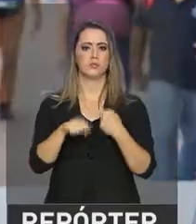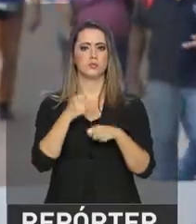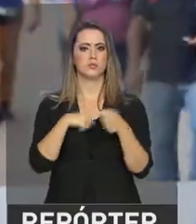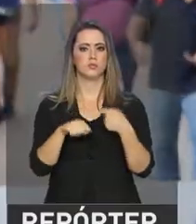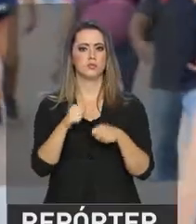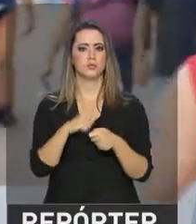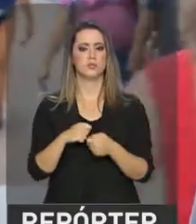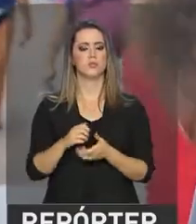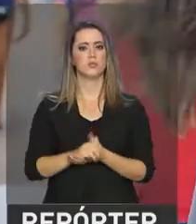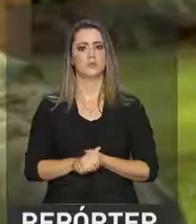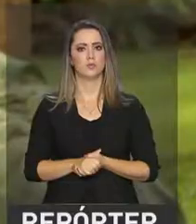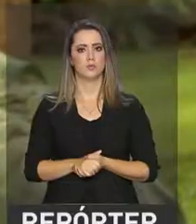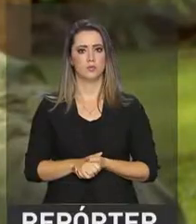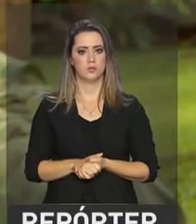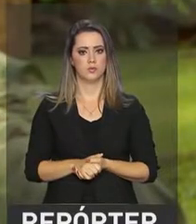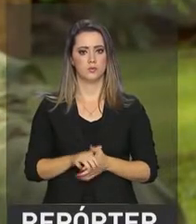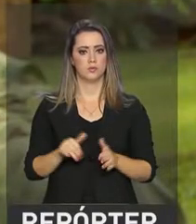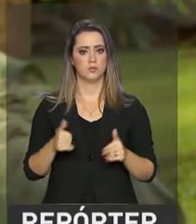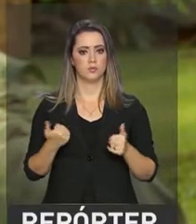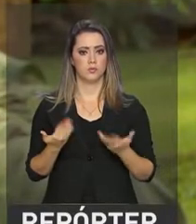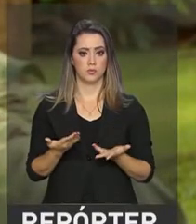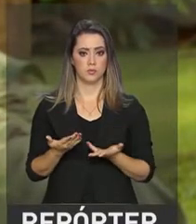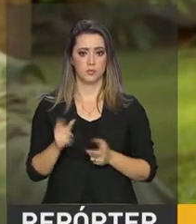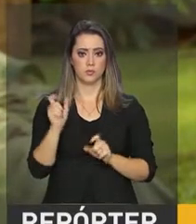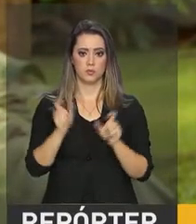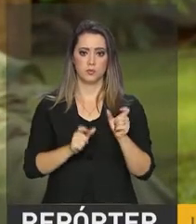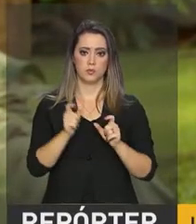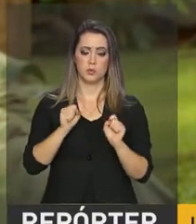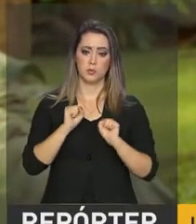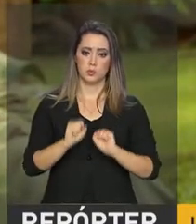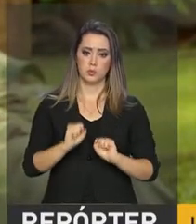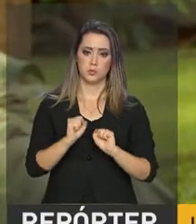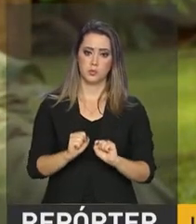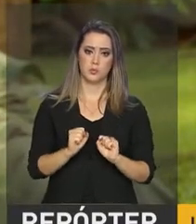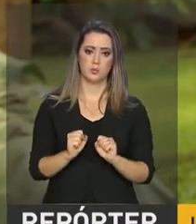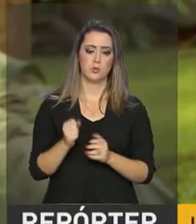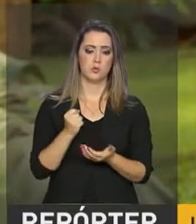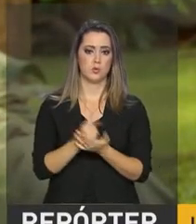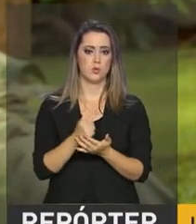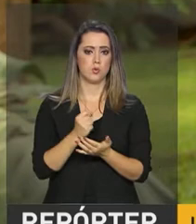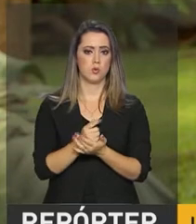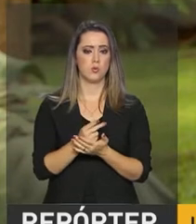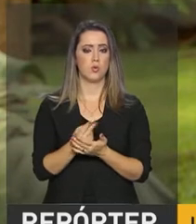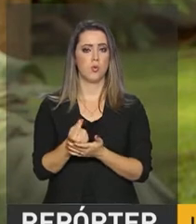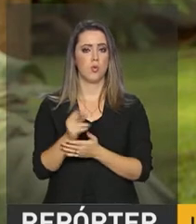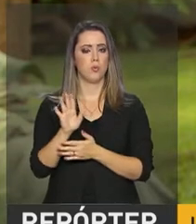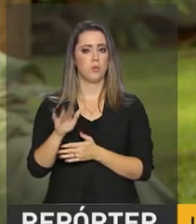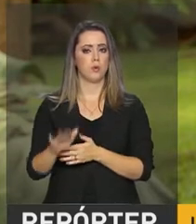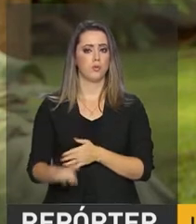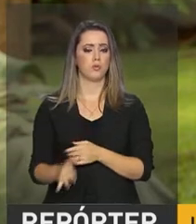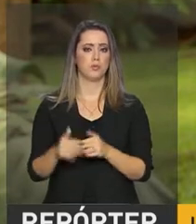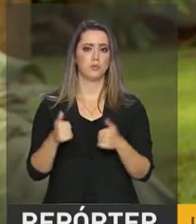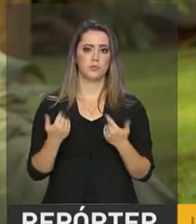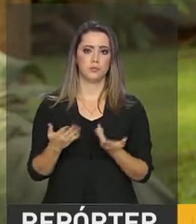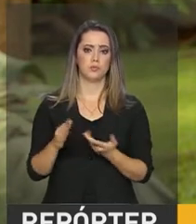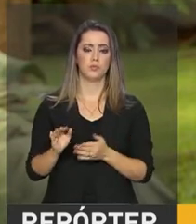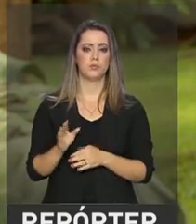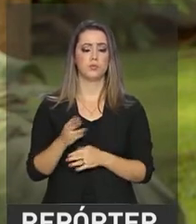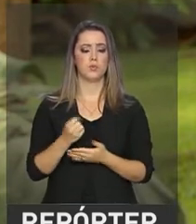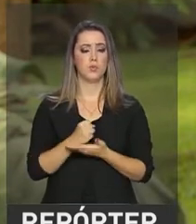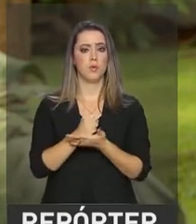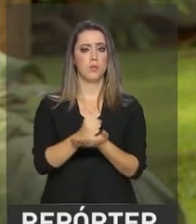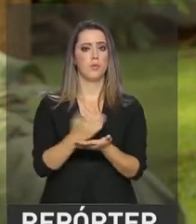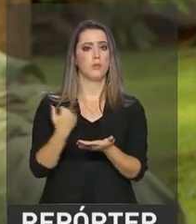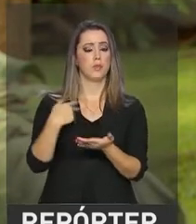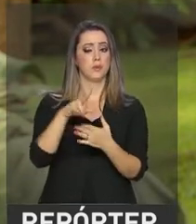a economia com isso ele vai ter vai ter possibilidade de comprar a prazo com juros menores uma oferta maior de